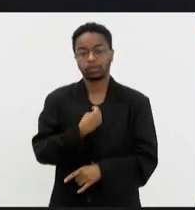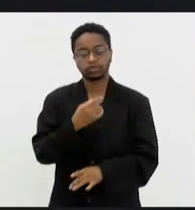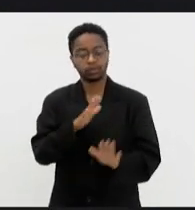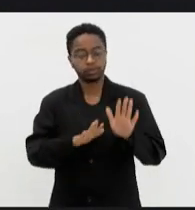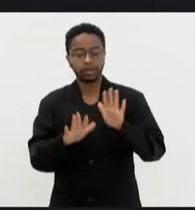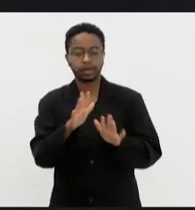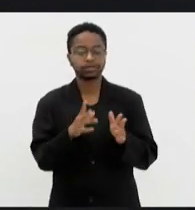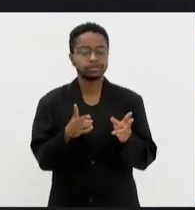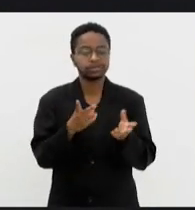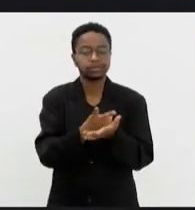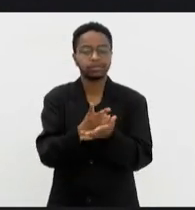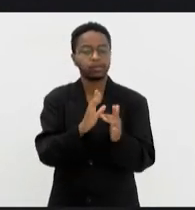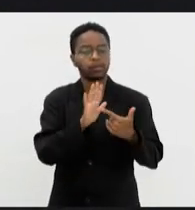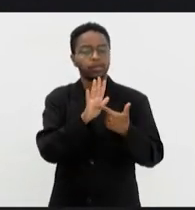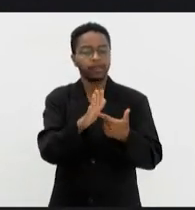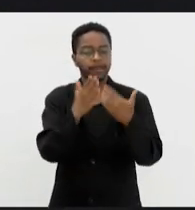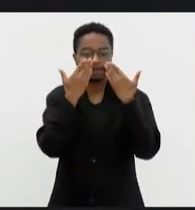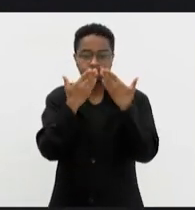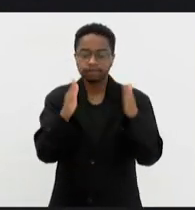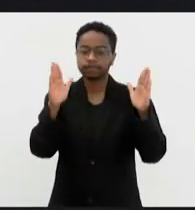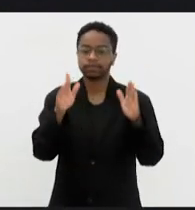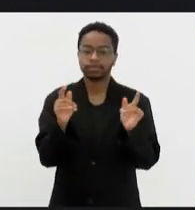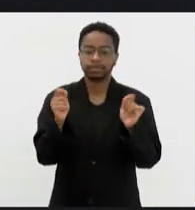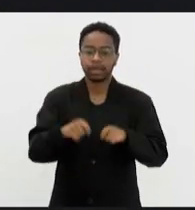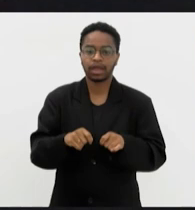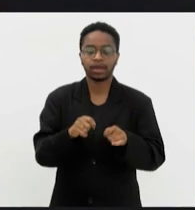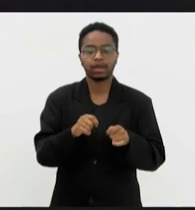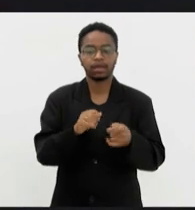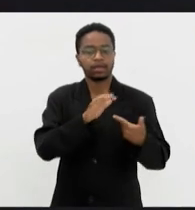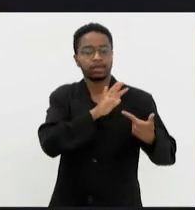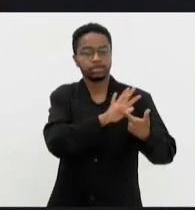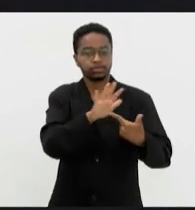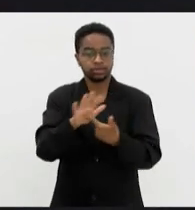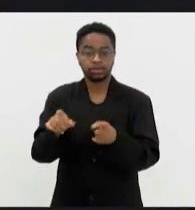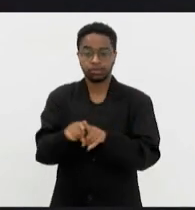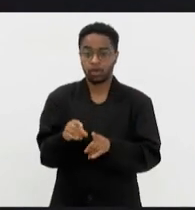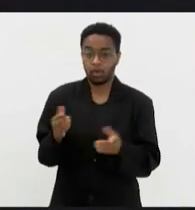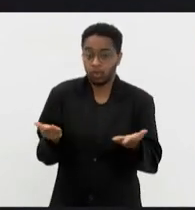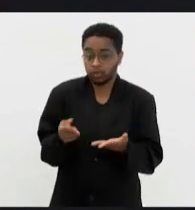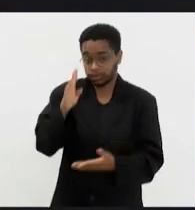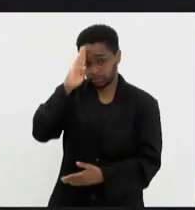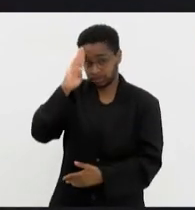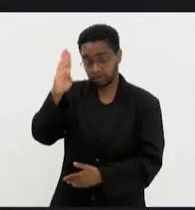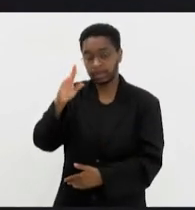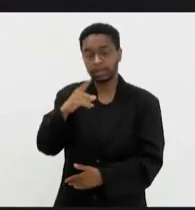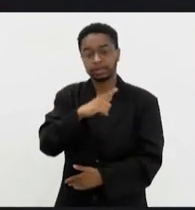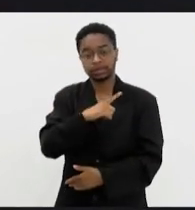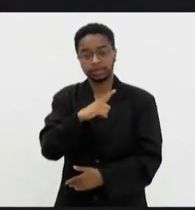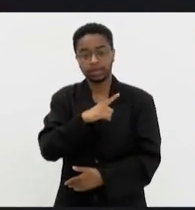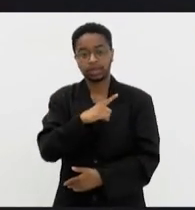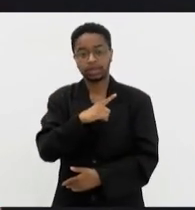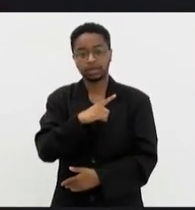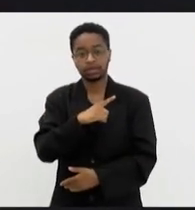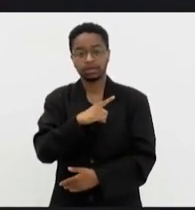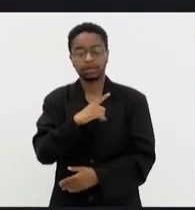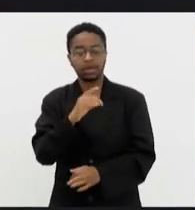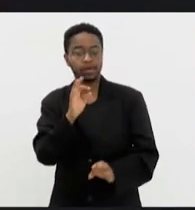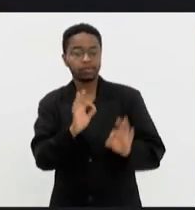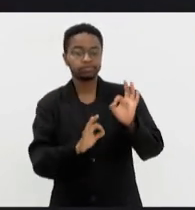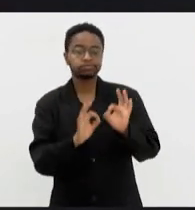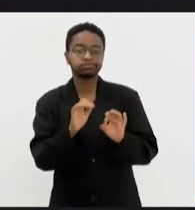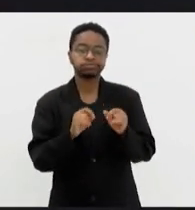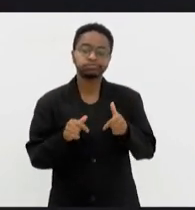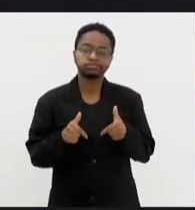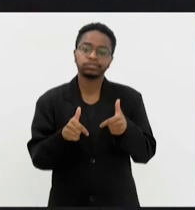visão para abrir ainda mais o leque de exposições. Então, hoje, acima de tudo, temos condutas vedadas também, o